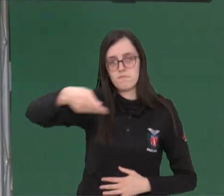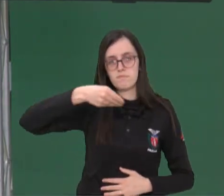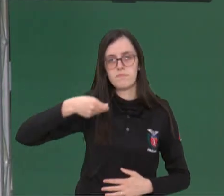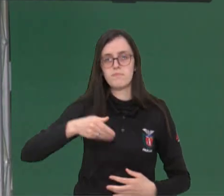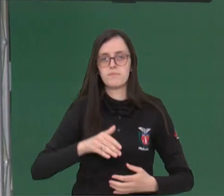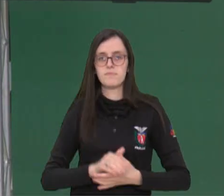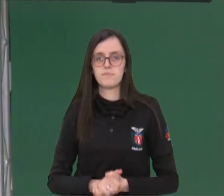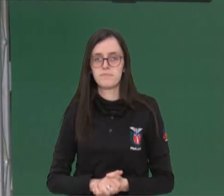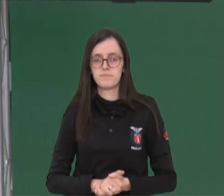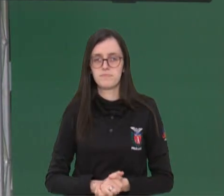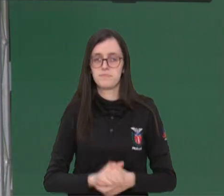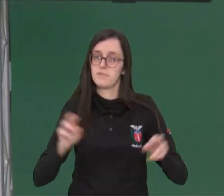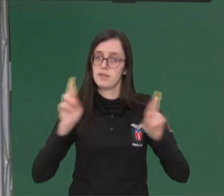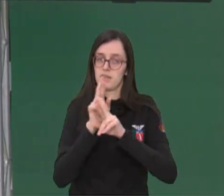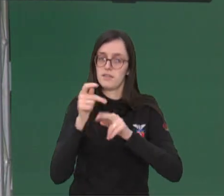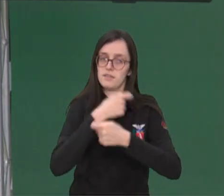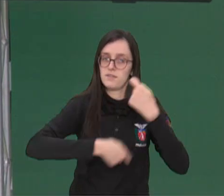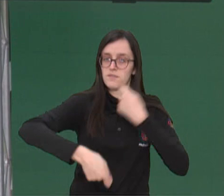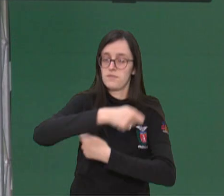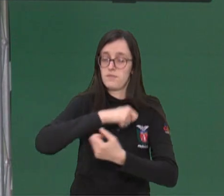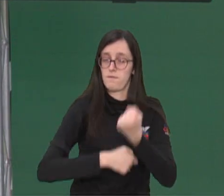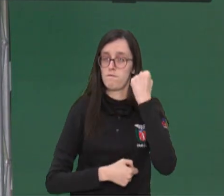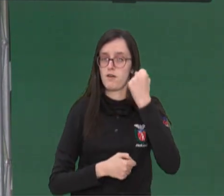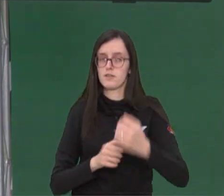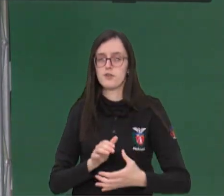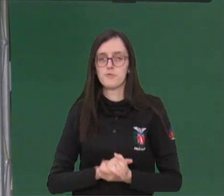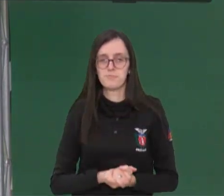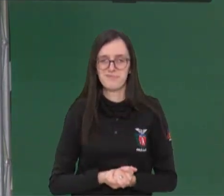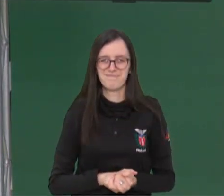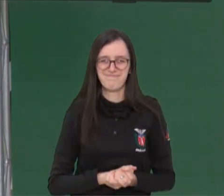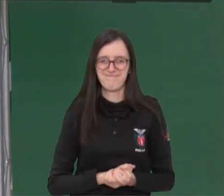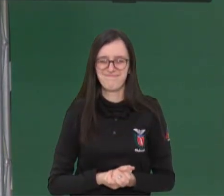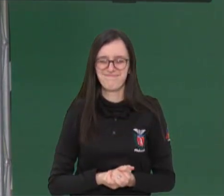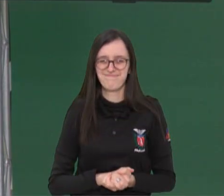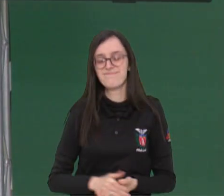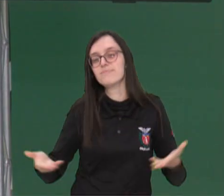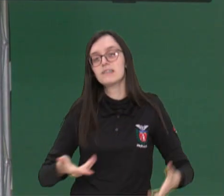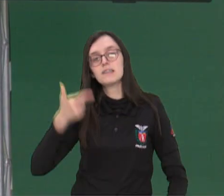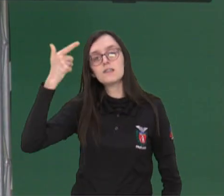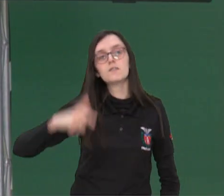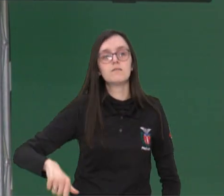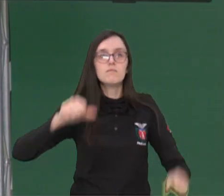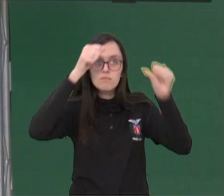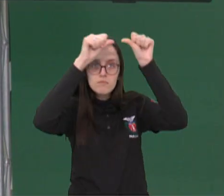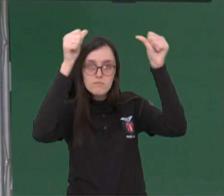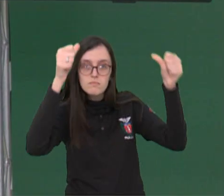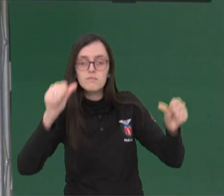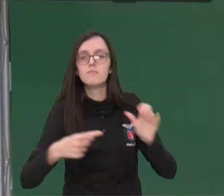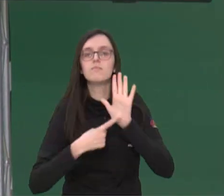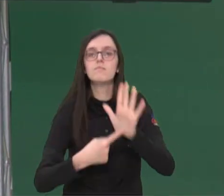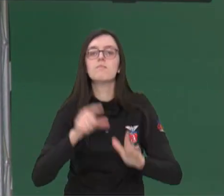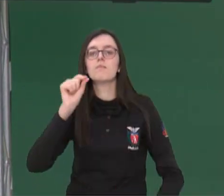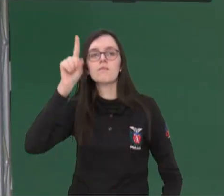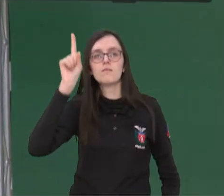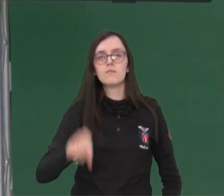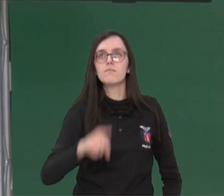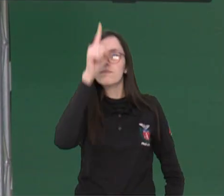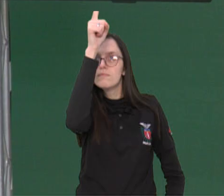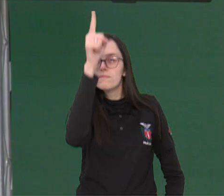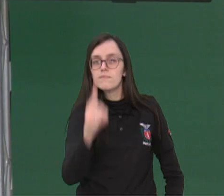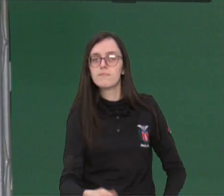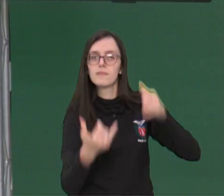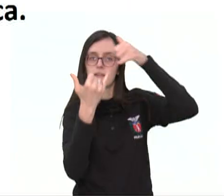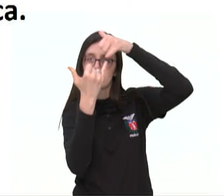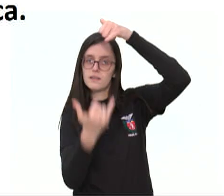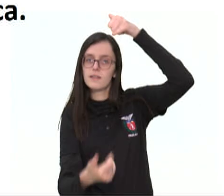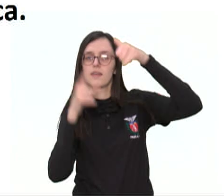especiarias. Relação comercial muito forte. Aqui, de novo, um mapa que mostra para você a linha que seria do